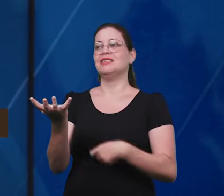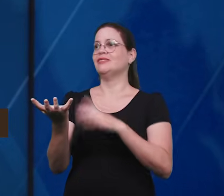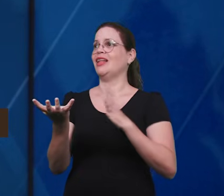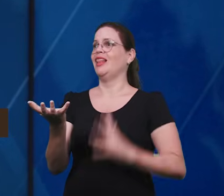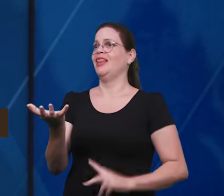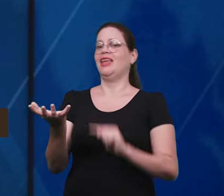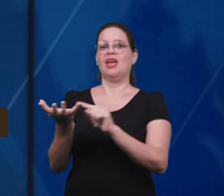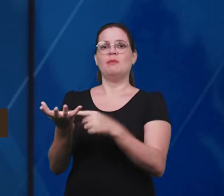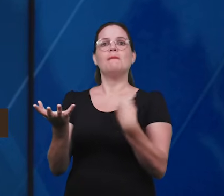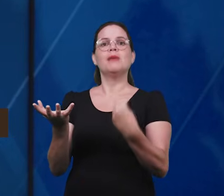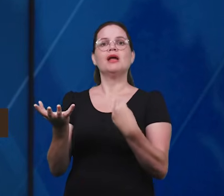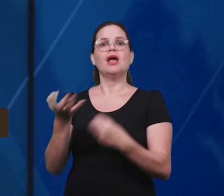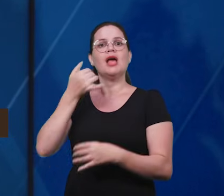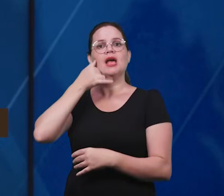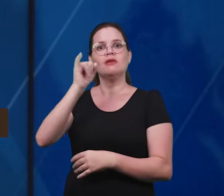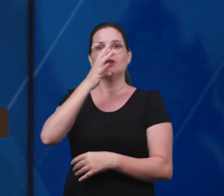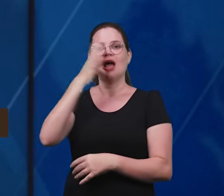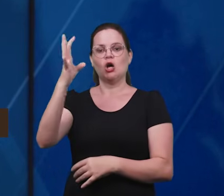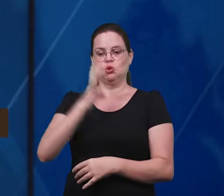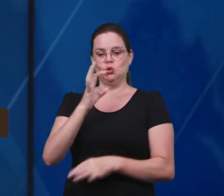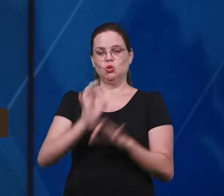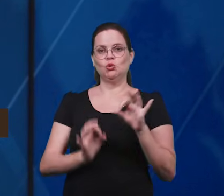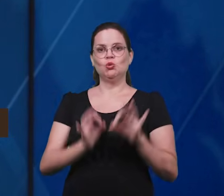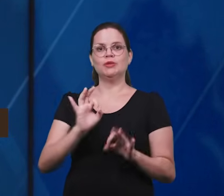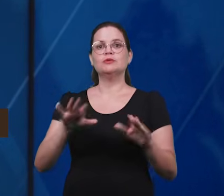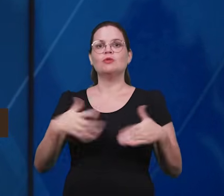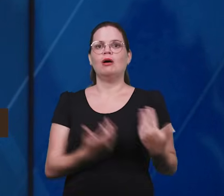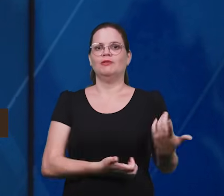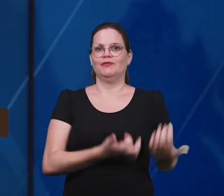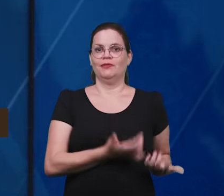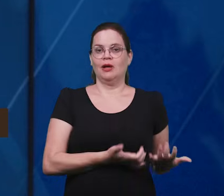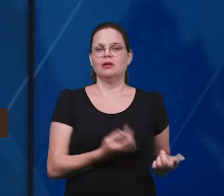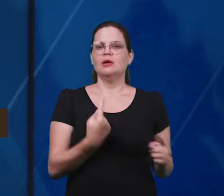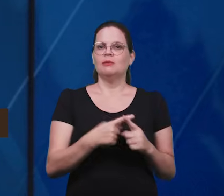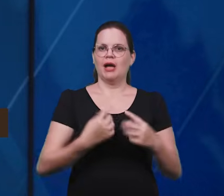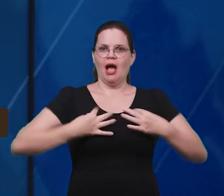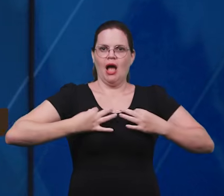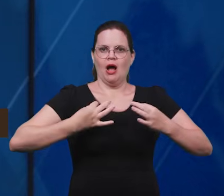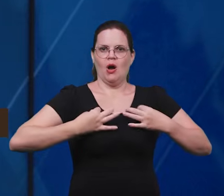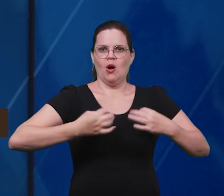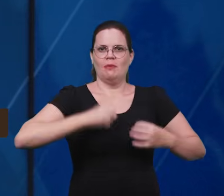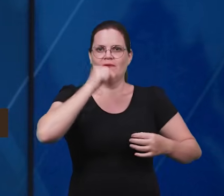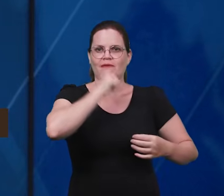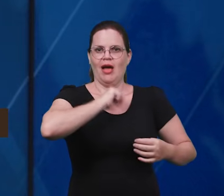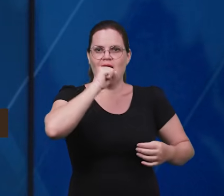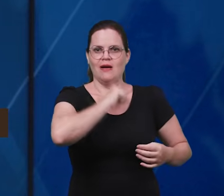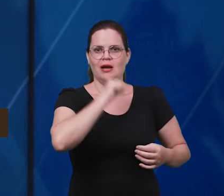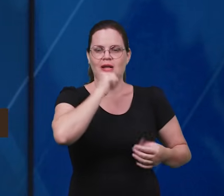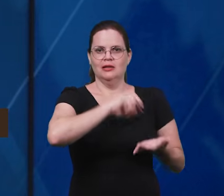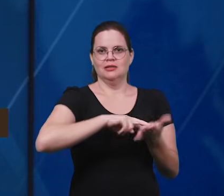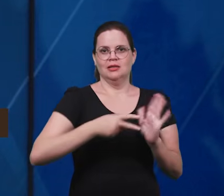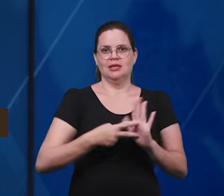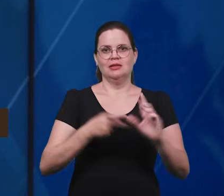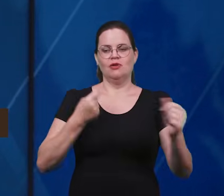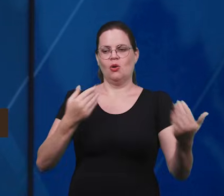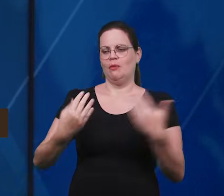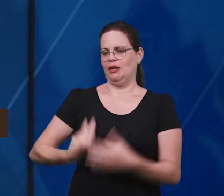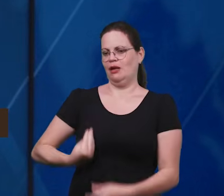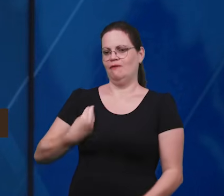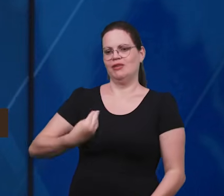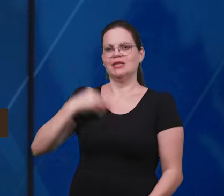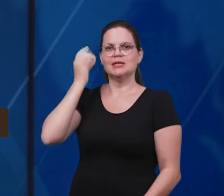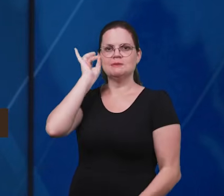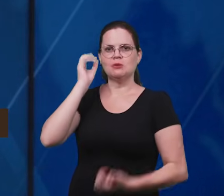do pecado. As roupas rotas e desgastadas revelam uma situação espiritual